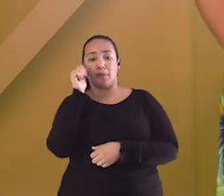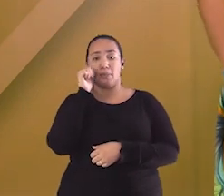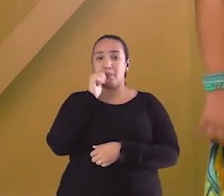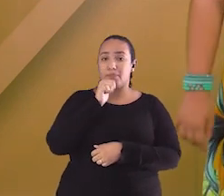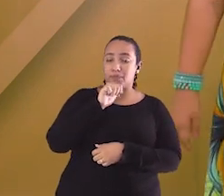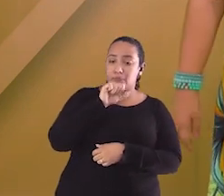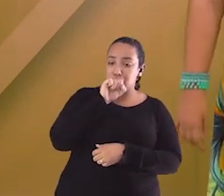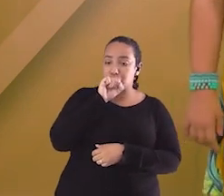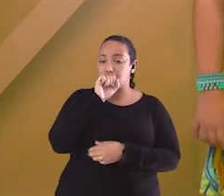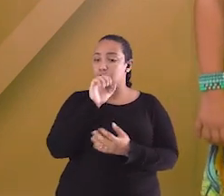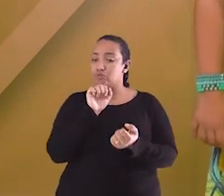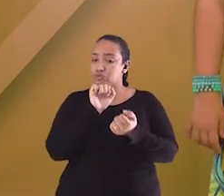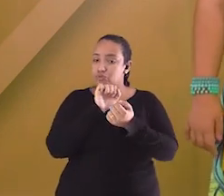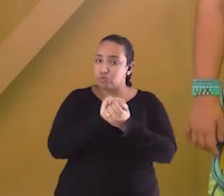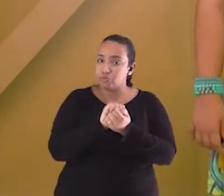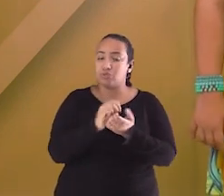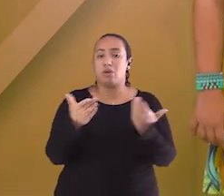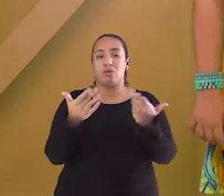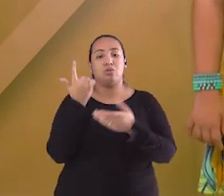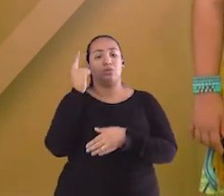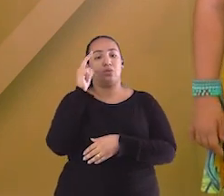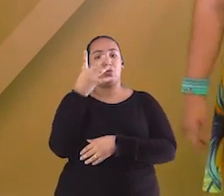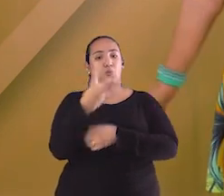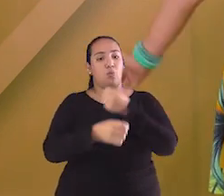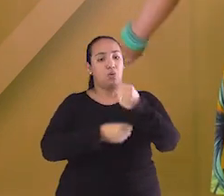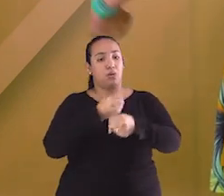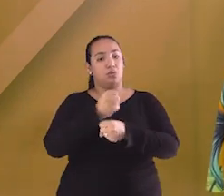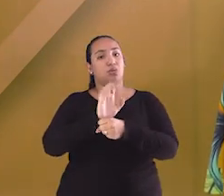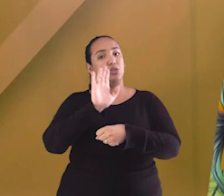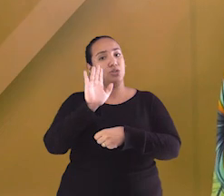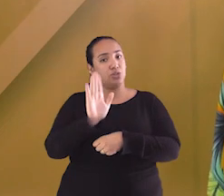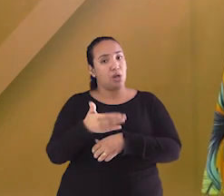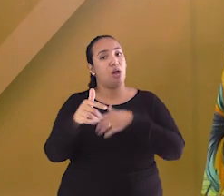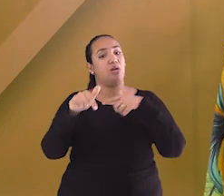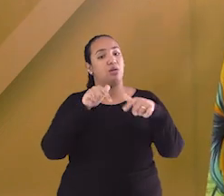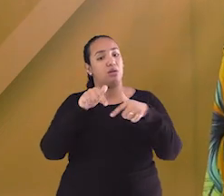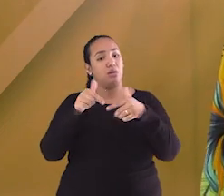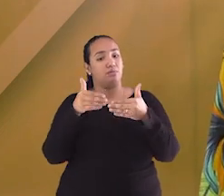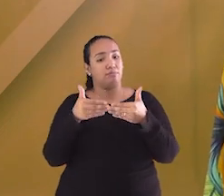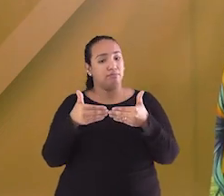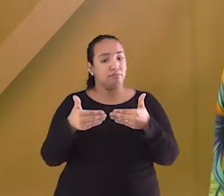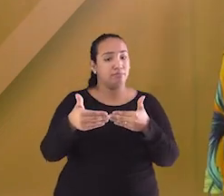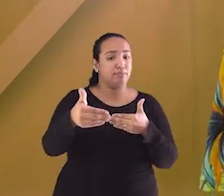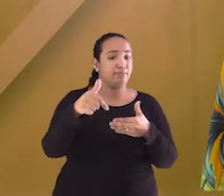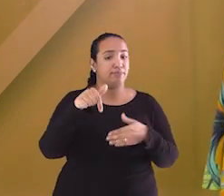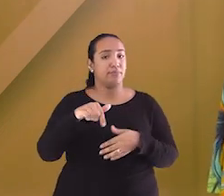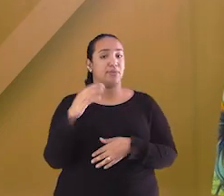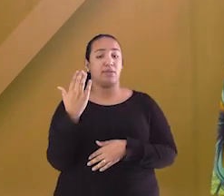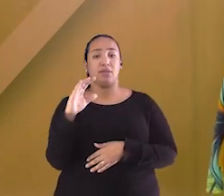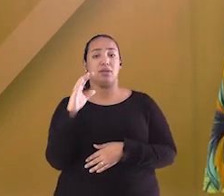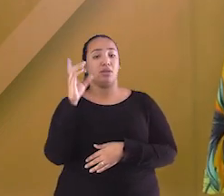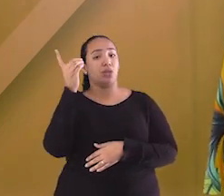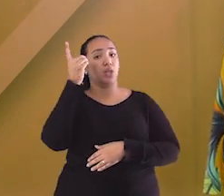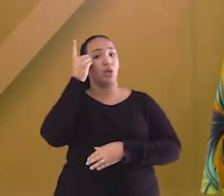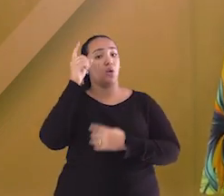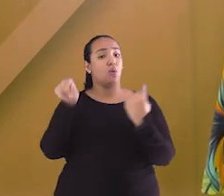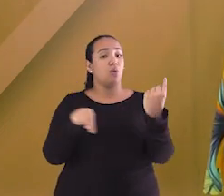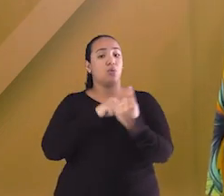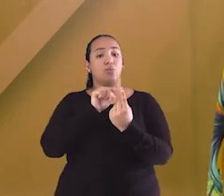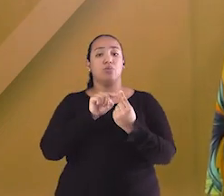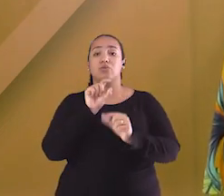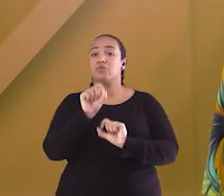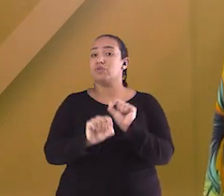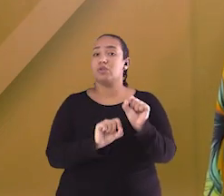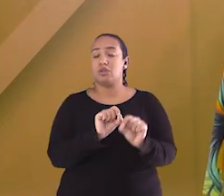e estamos conseguindo aí já há 4 anos fazer esse trabalho. Qual é o objetivo do Carecica Down? O objetivo